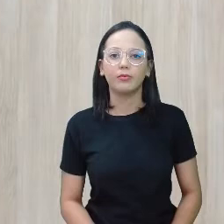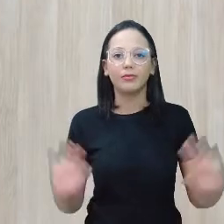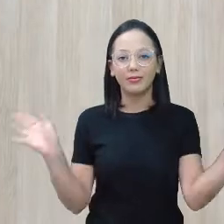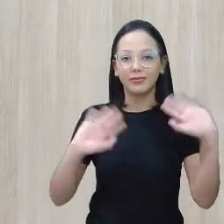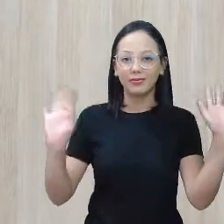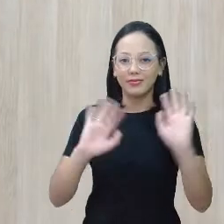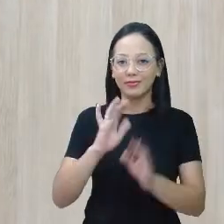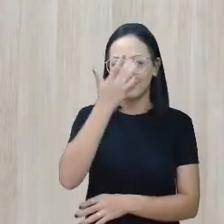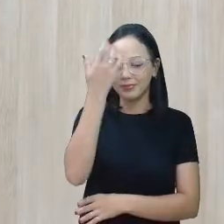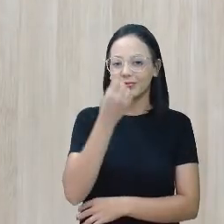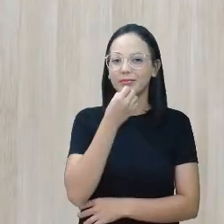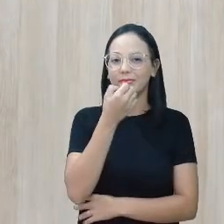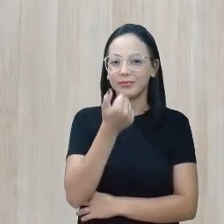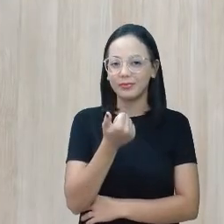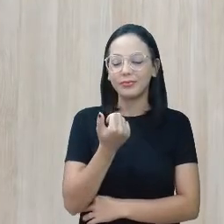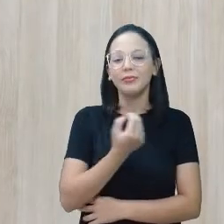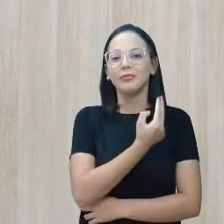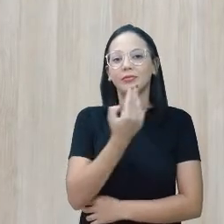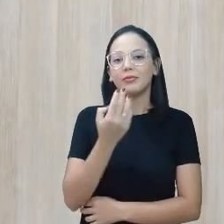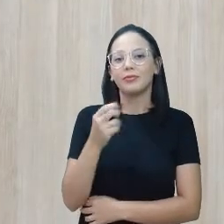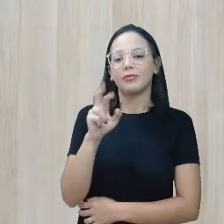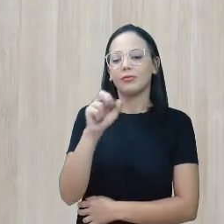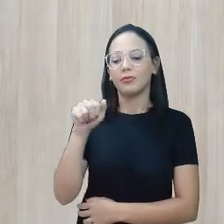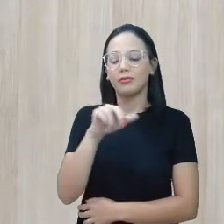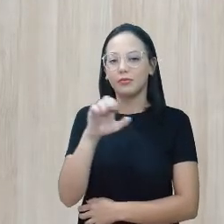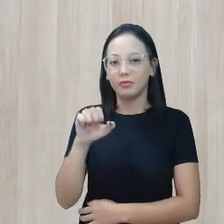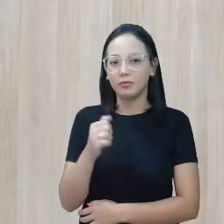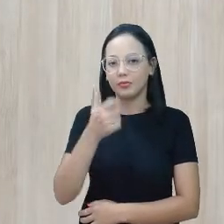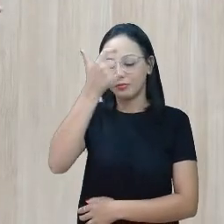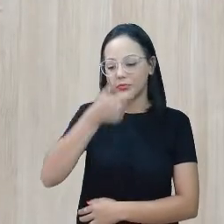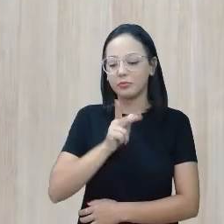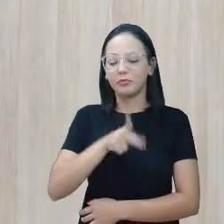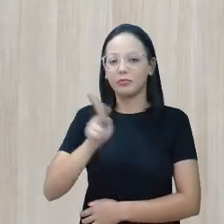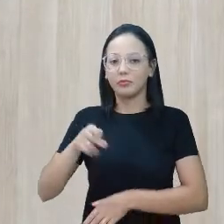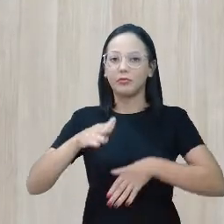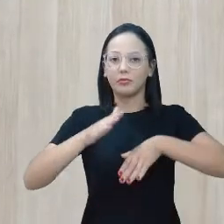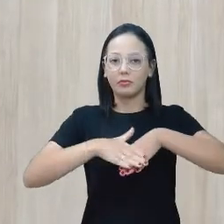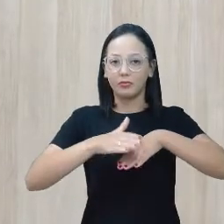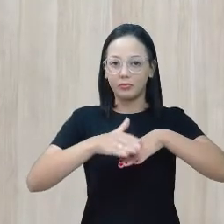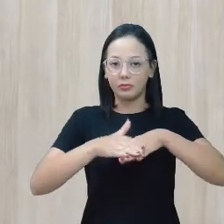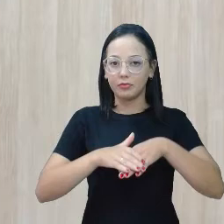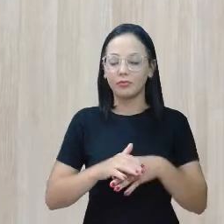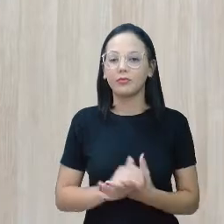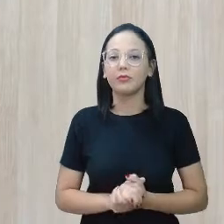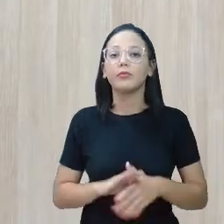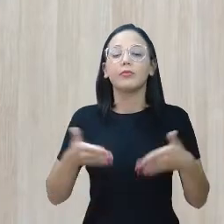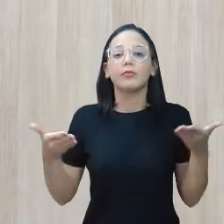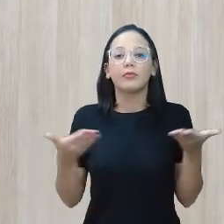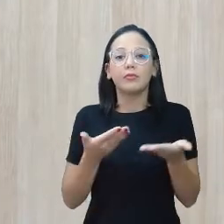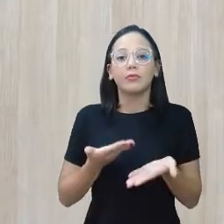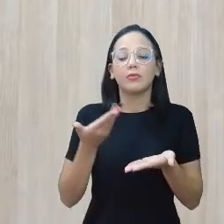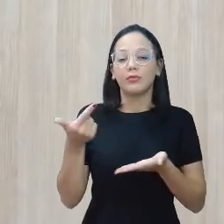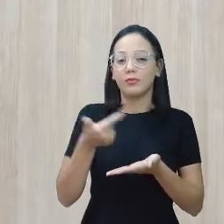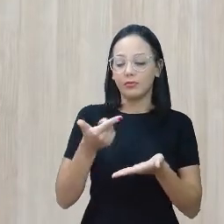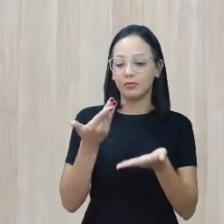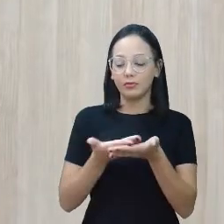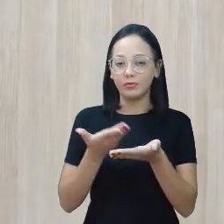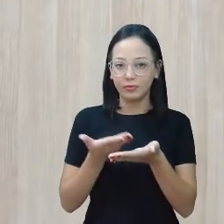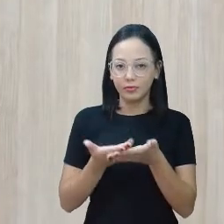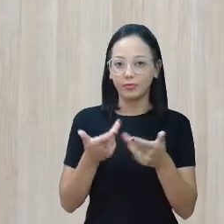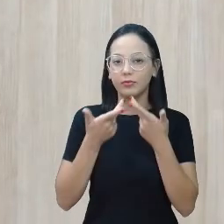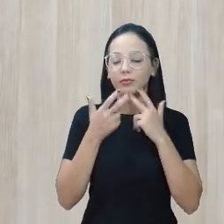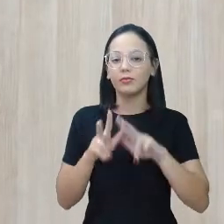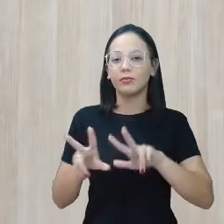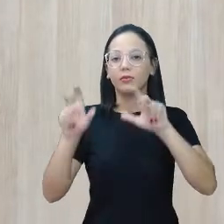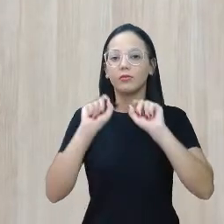Olá pessoal, tudo bem? Eu me chamo Briane Mourão, sou professora de matemática e a gente está aqui na segunda aula da semana, né? Falando